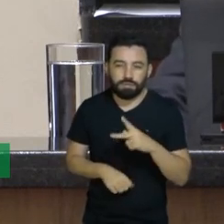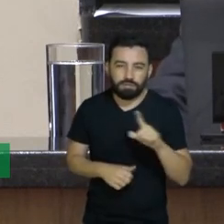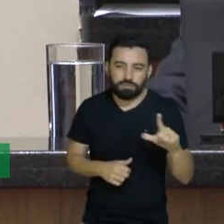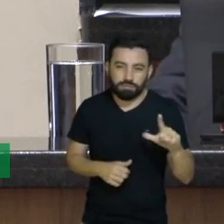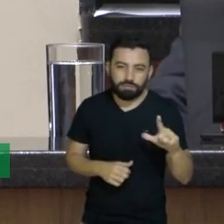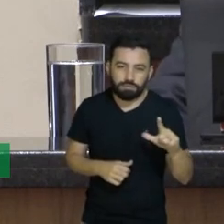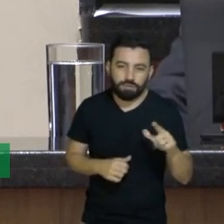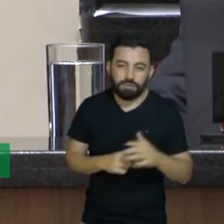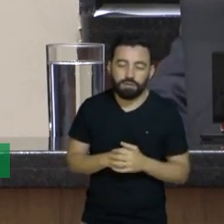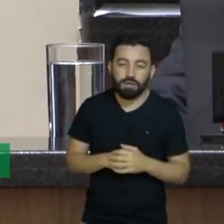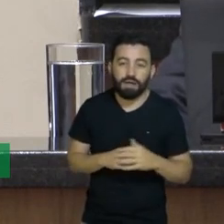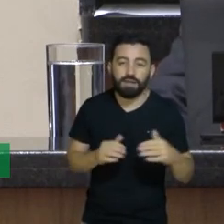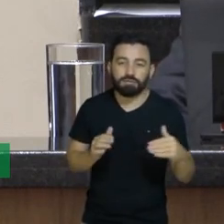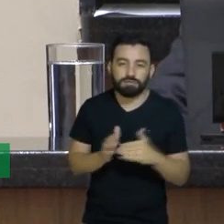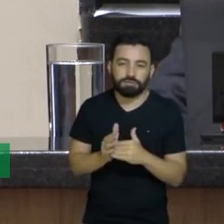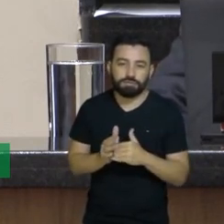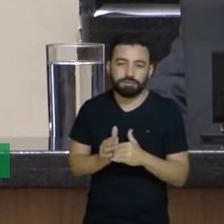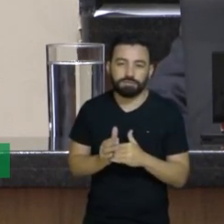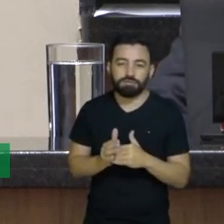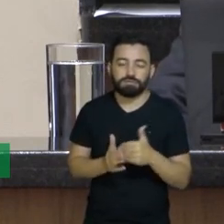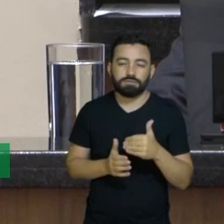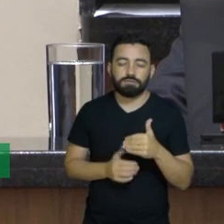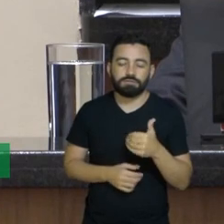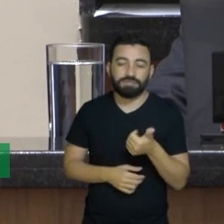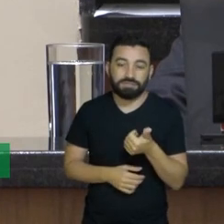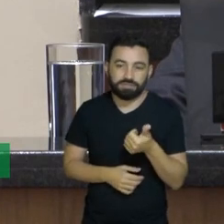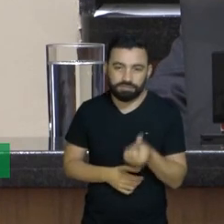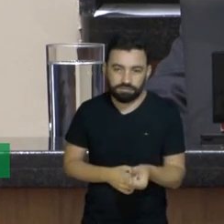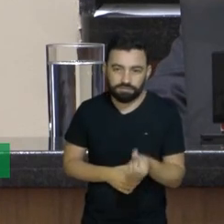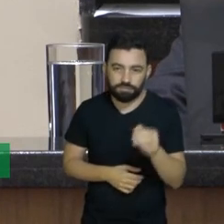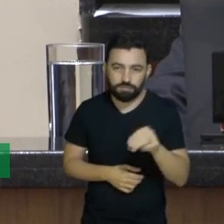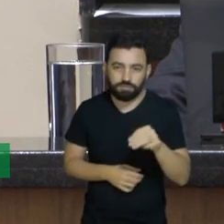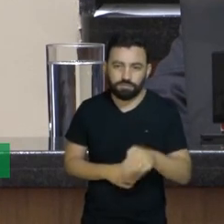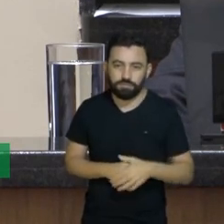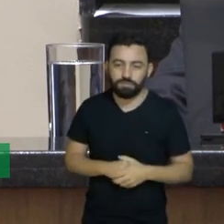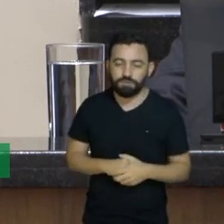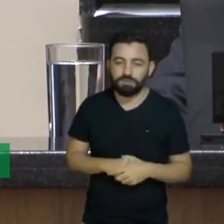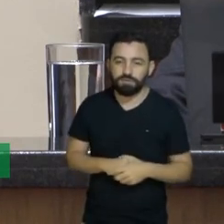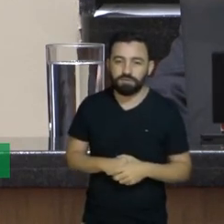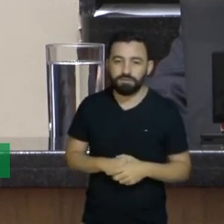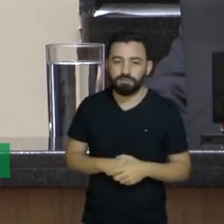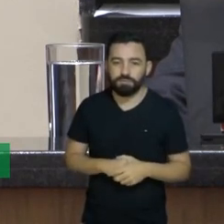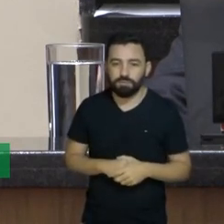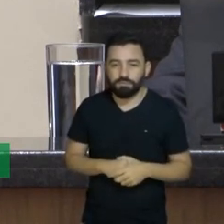tem o tempo de até 16 minutos.